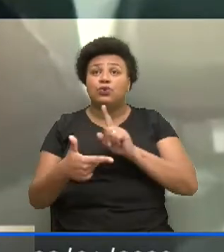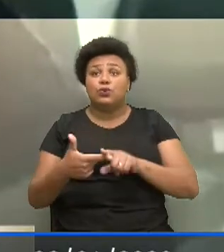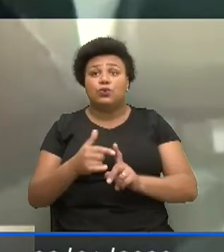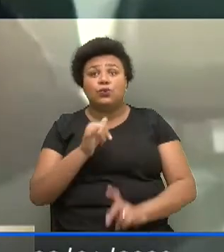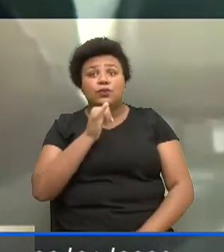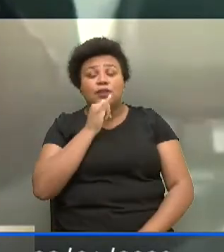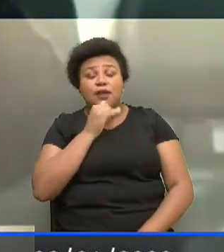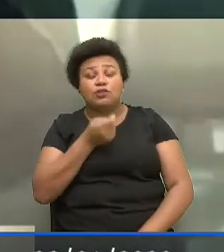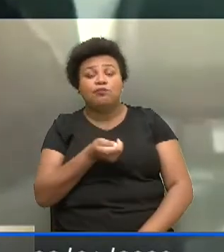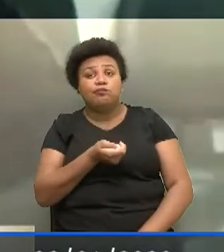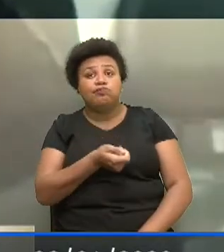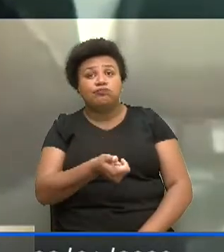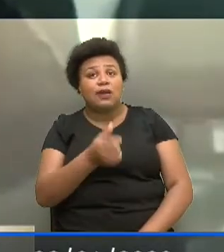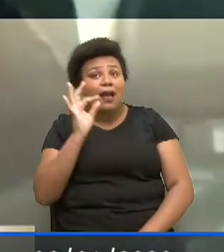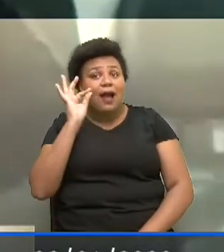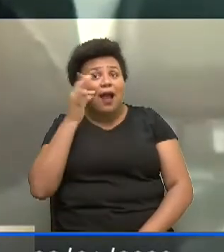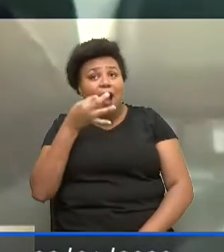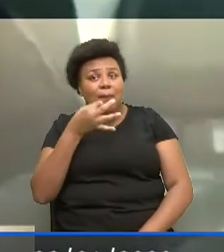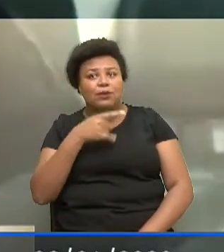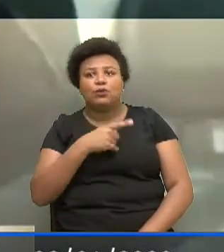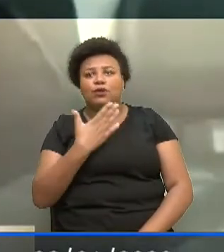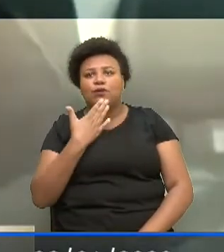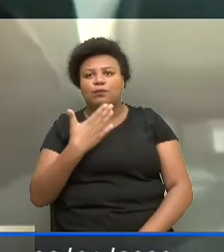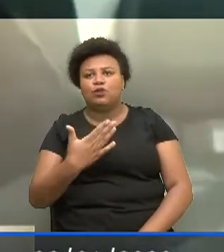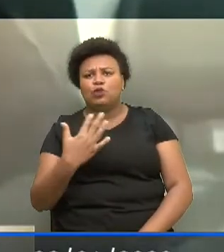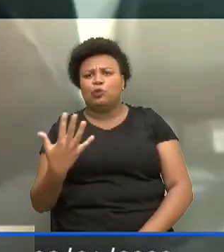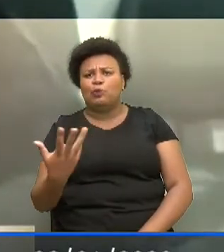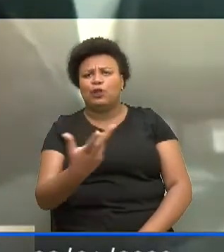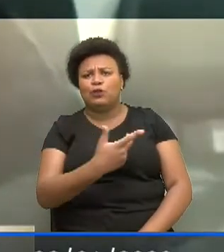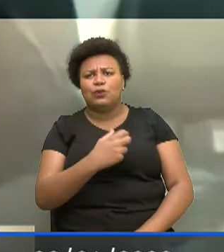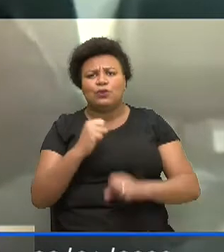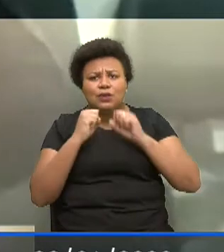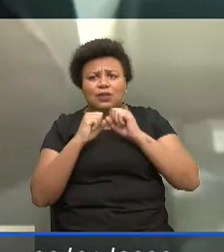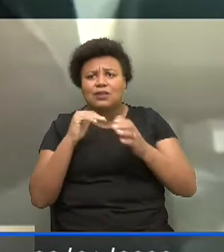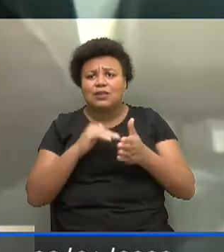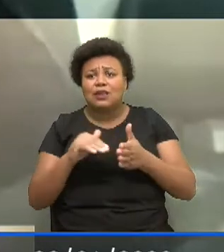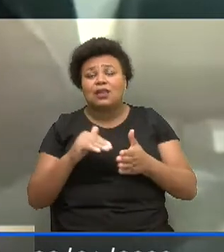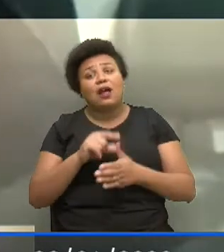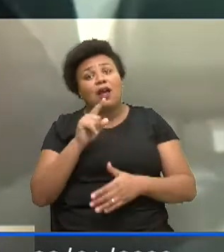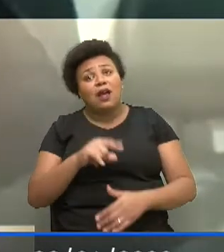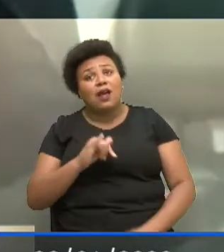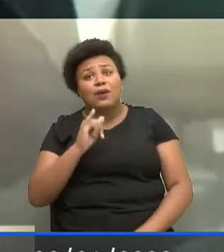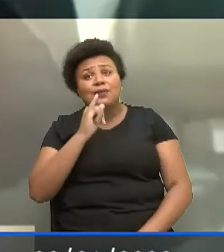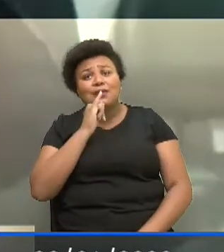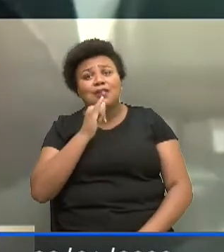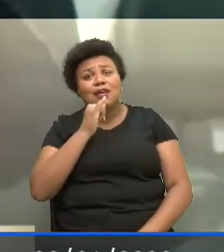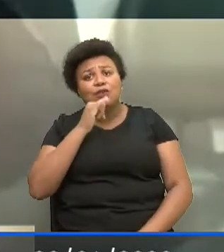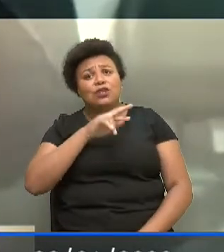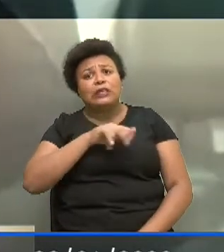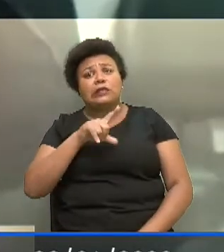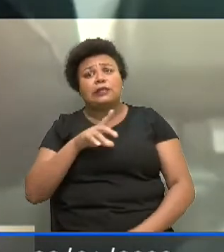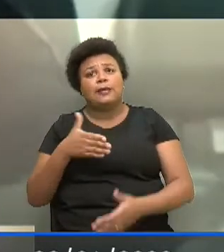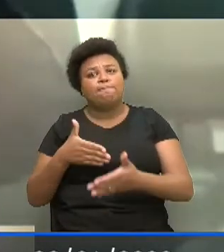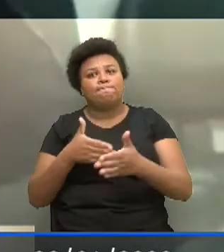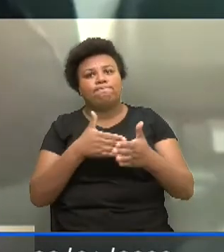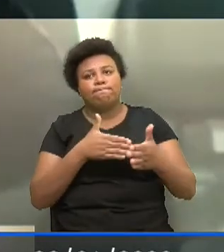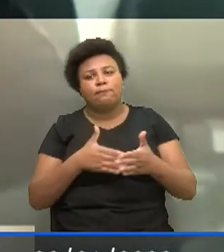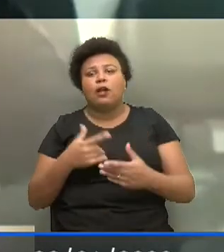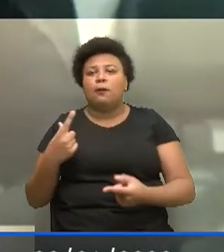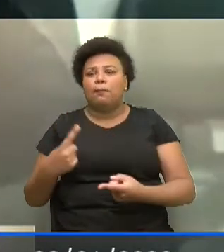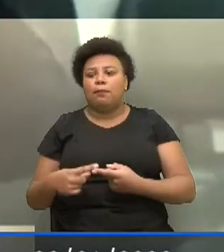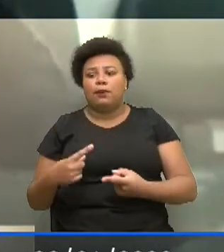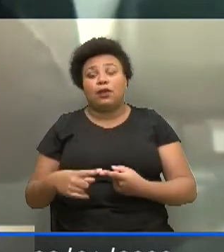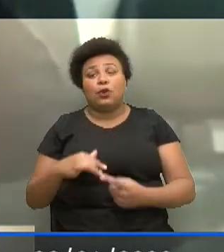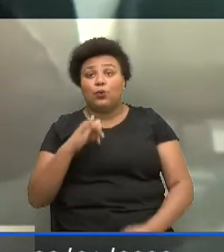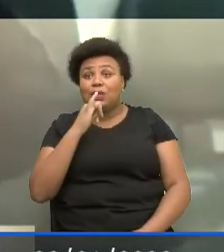tão solicitado por todos, né, os proprietários de frigoríficos, ele é um teste com inúmeras limitações, né? Porque